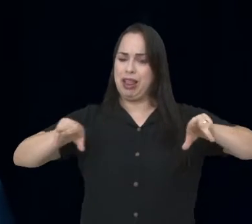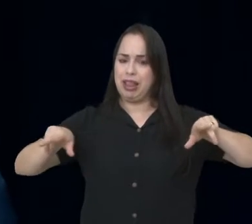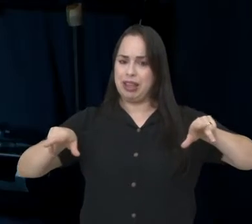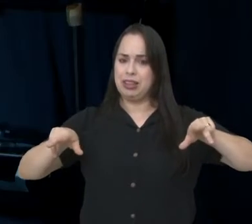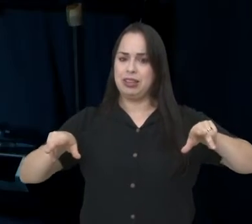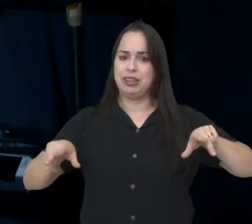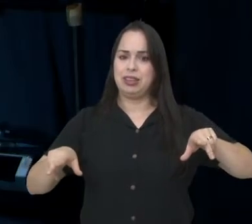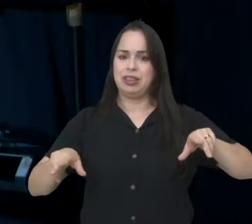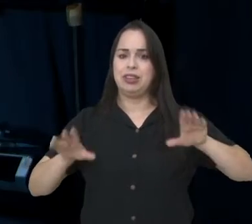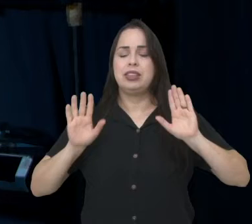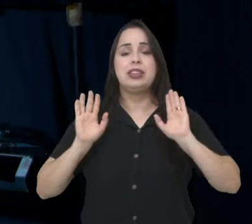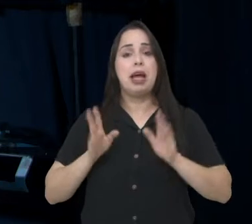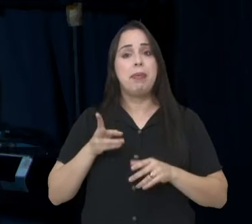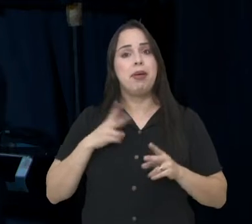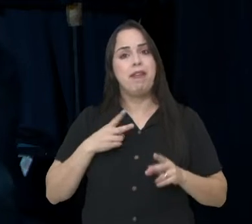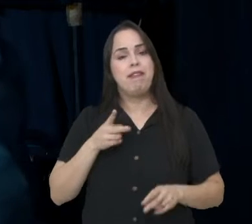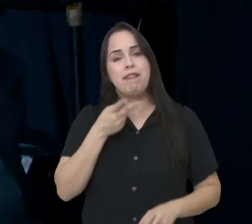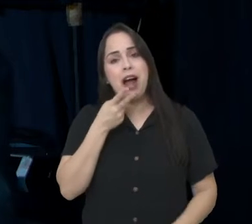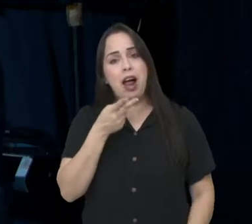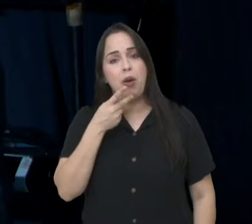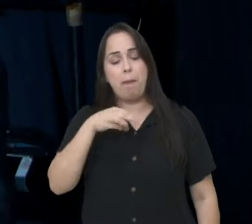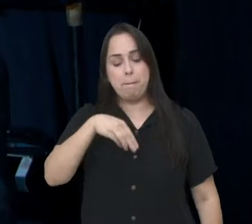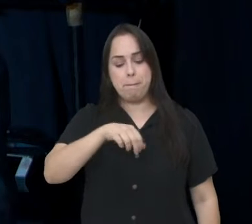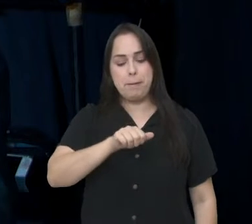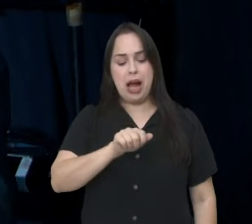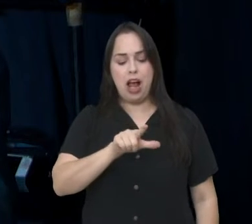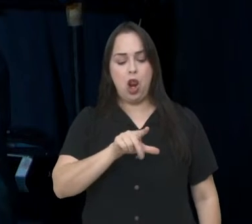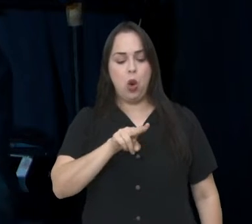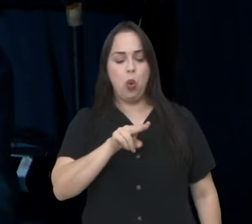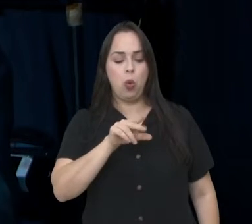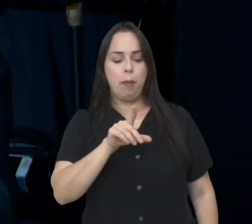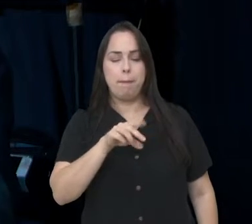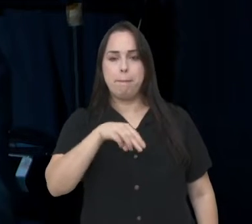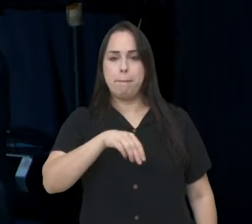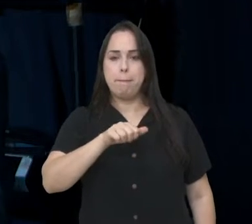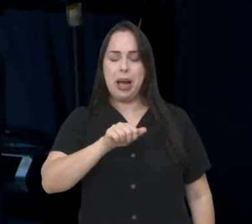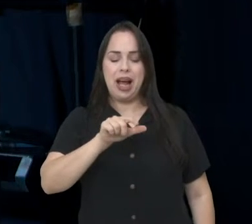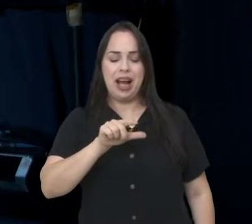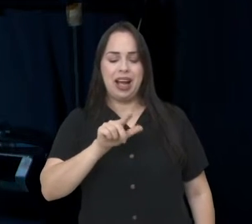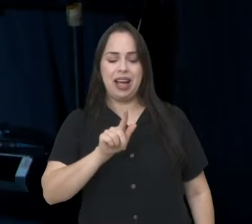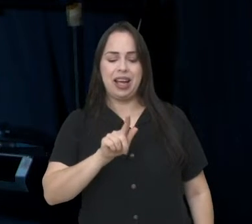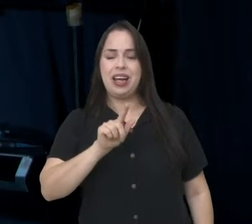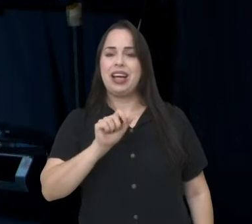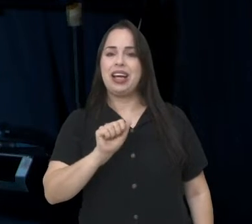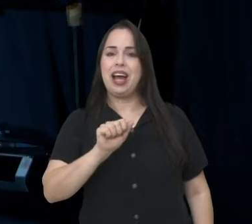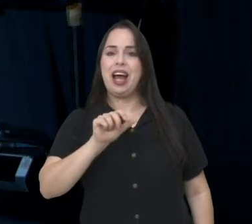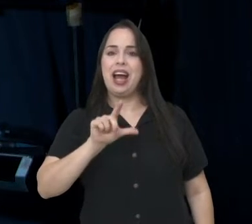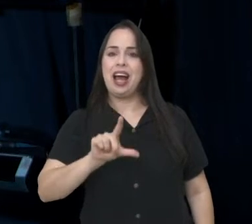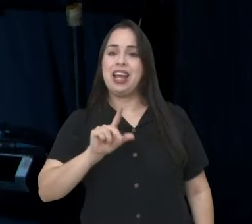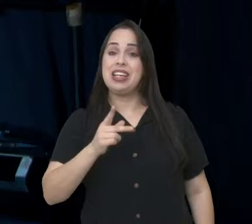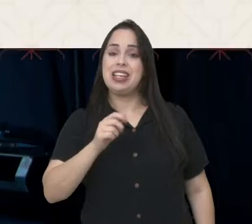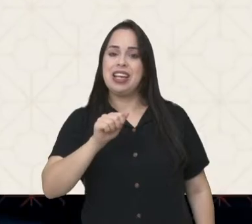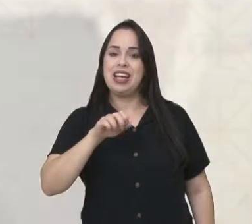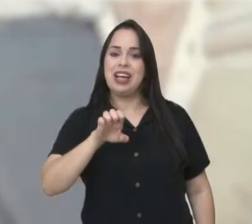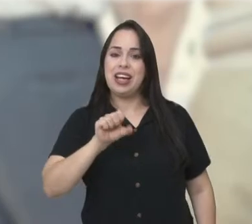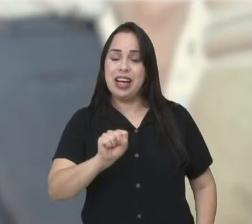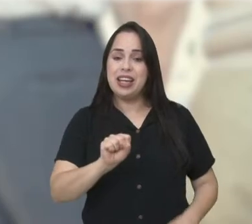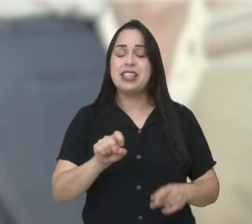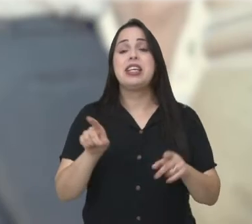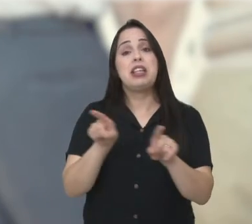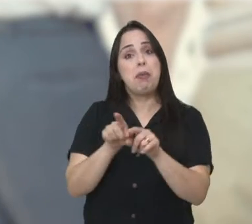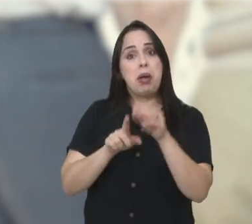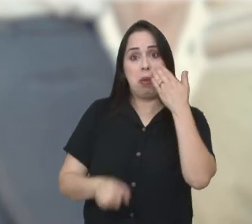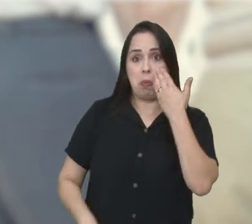sempre cita. Malu Magalhães, foi o terceiro show dela, foi o primeiro fora de São Paulo, né? Tipo, ela fez aqui. Emicida